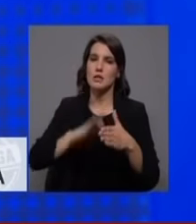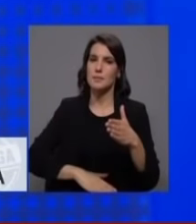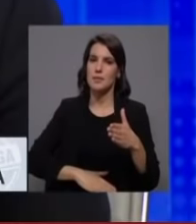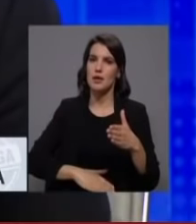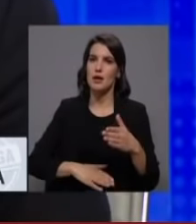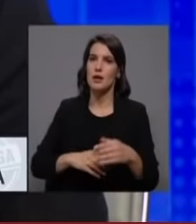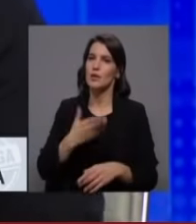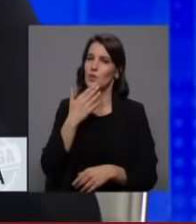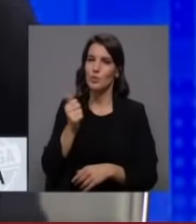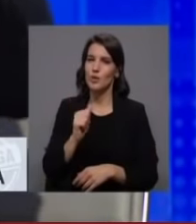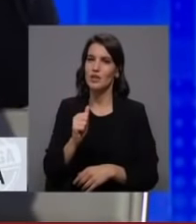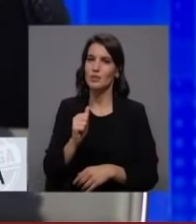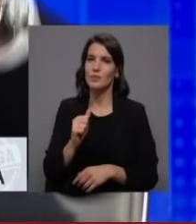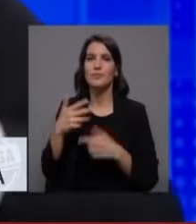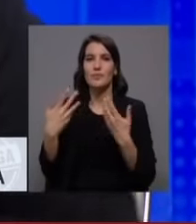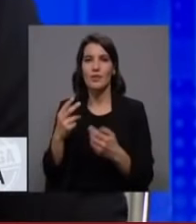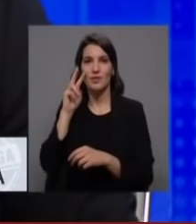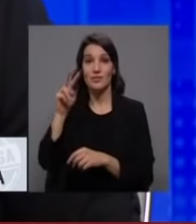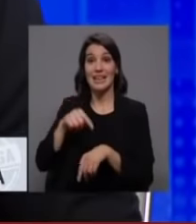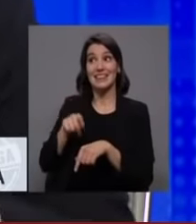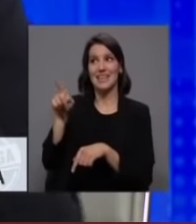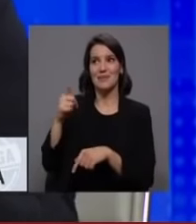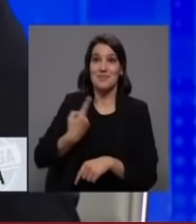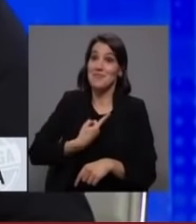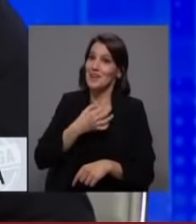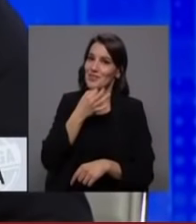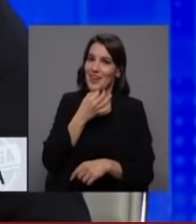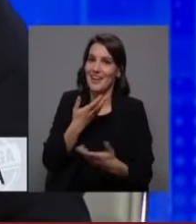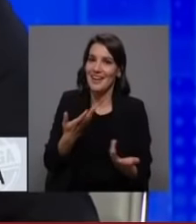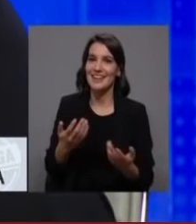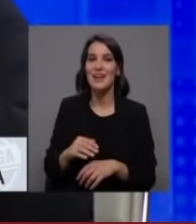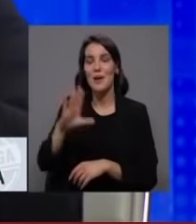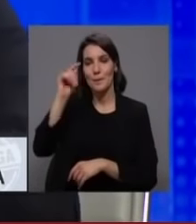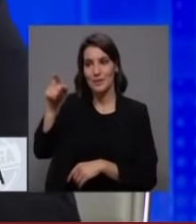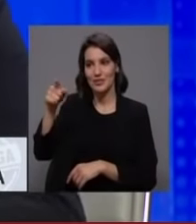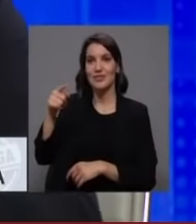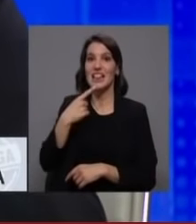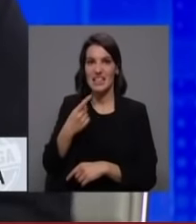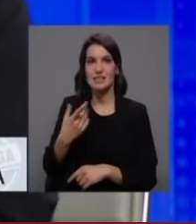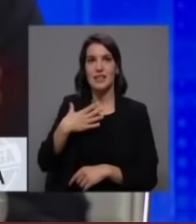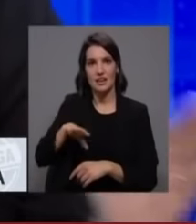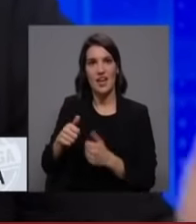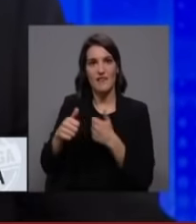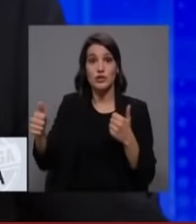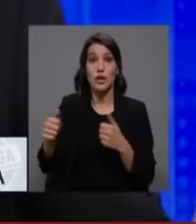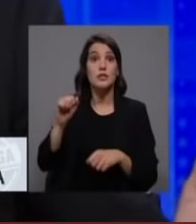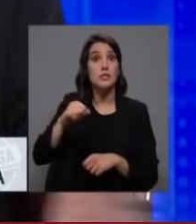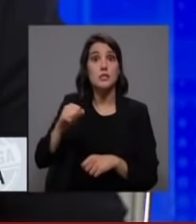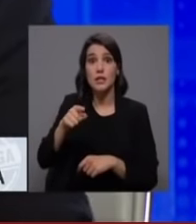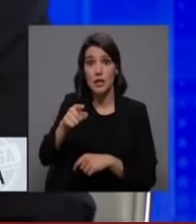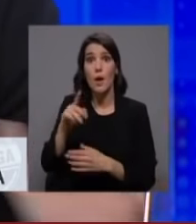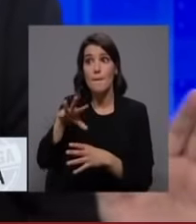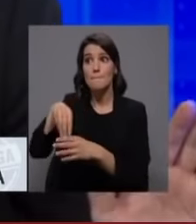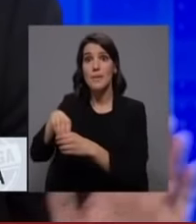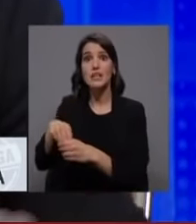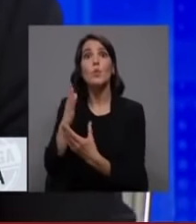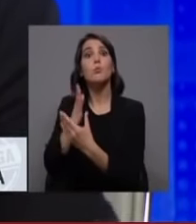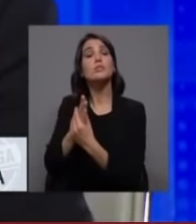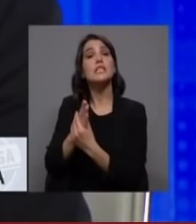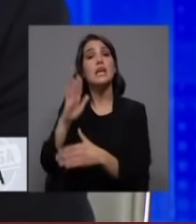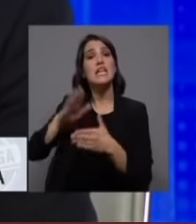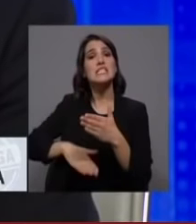o mesmo primeiro neste Cristo eu sei que agora é perigoso para olhar para o tempo eu tenho que falar isso meu primeiro mês de Cristo criar afastar-se substantivo está sabe então não